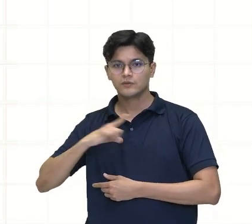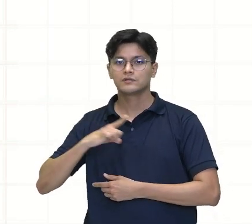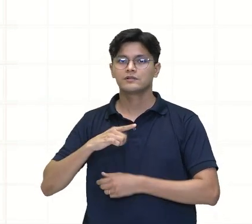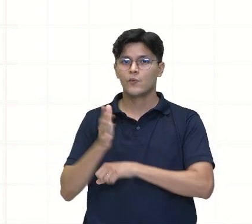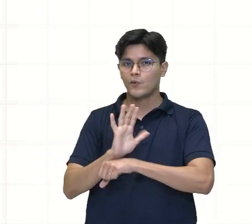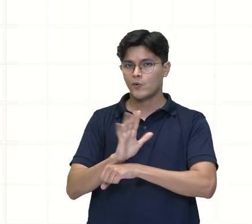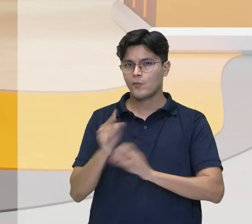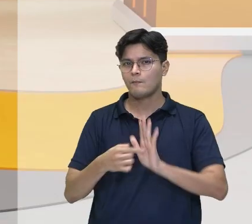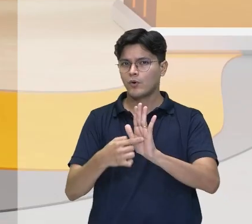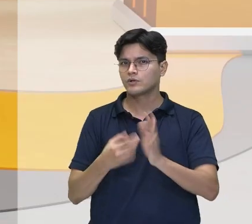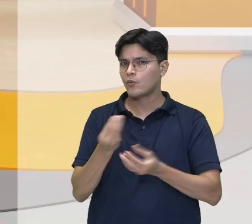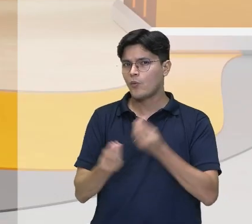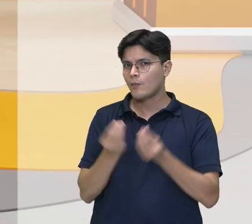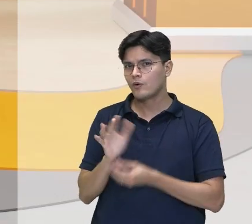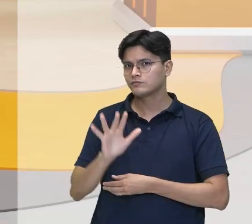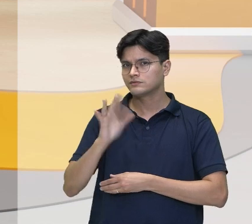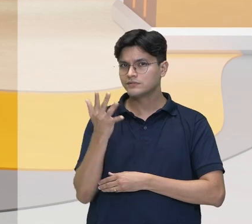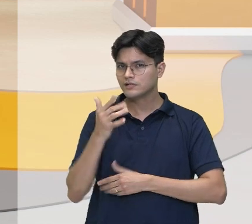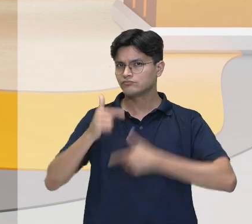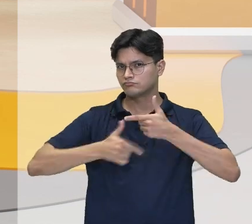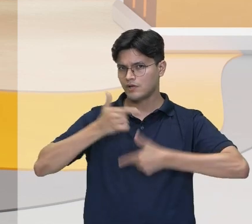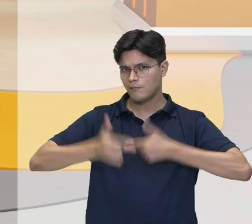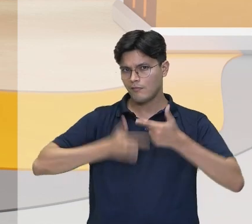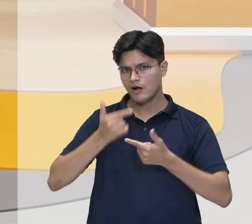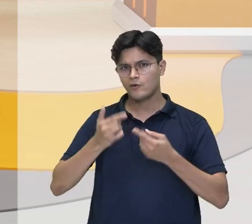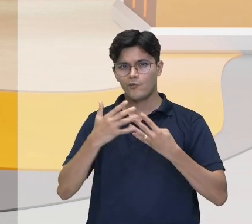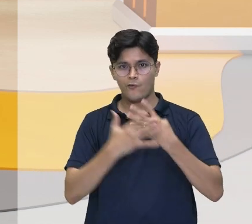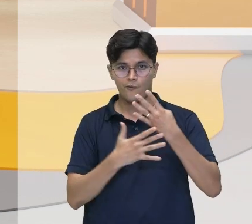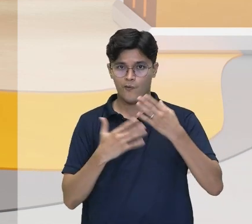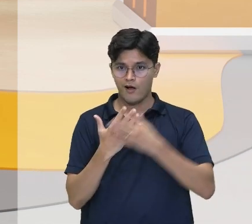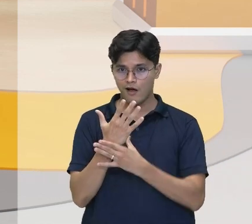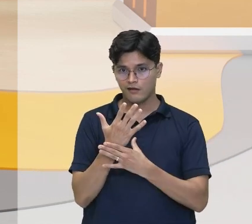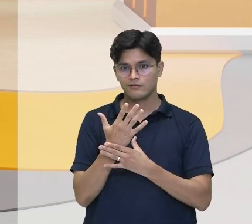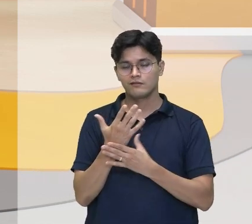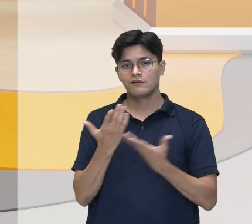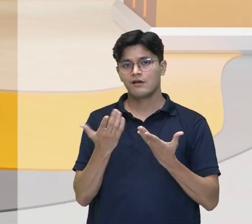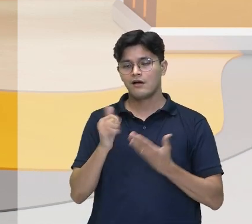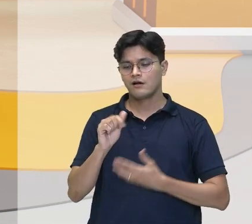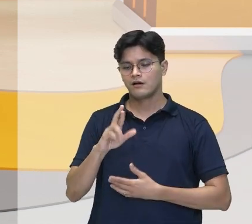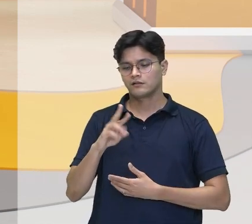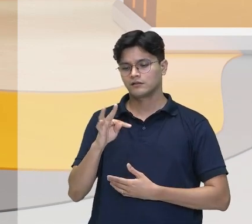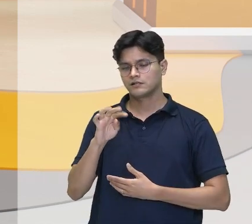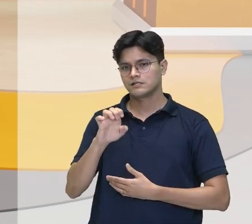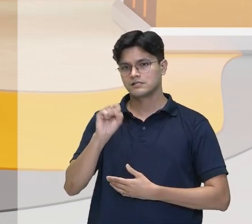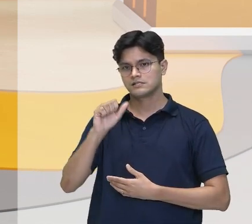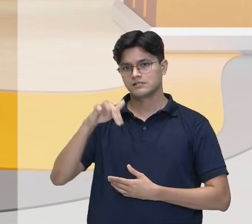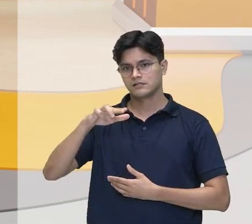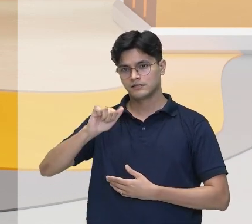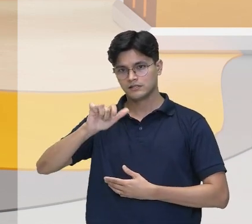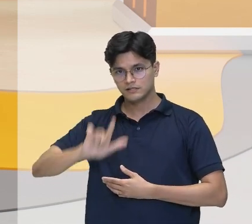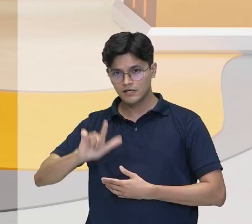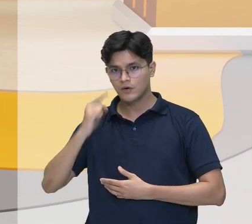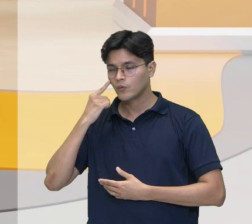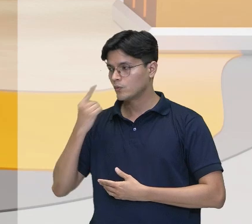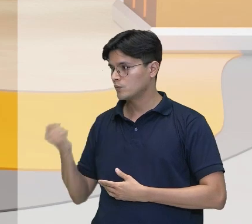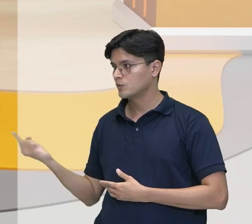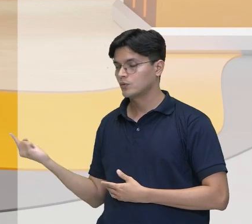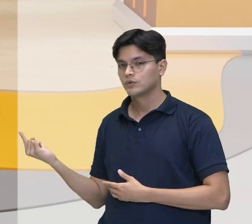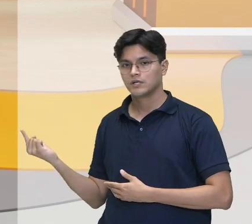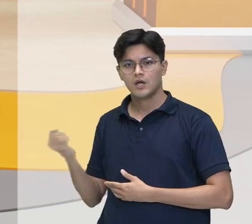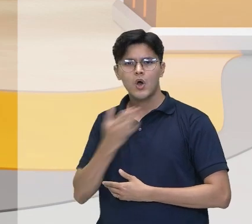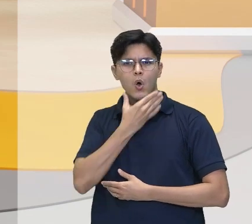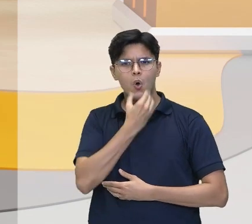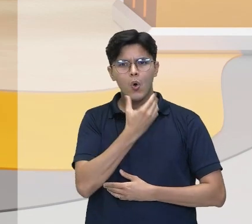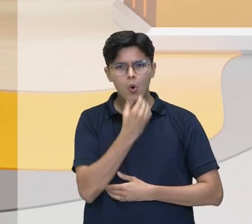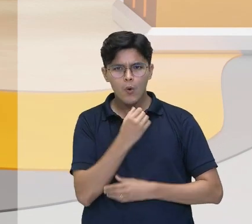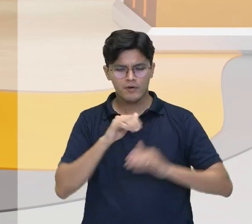trabalho artesanal, né? Isso, vocês estão vendo aqui um homem, esse homem ele está produzindo ali um vaso, né?